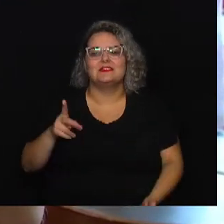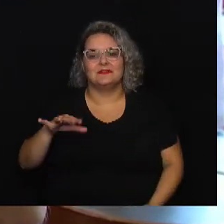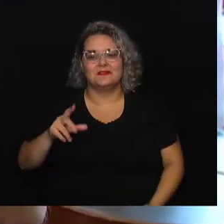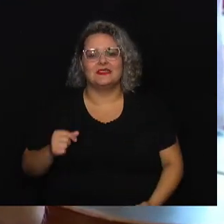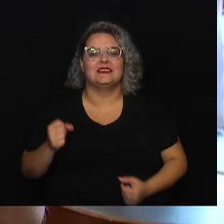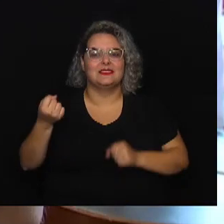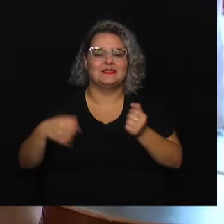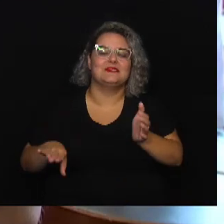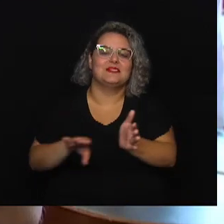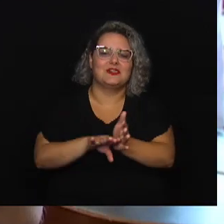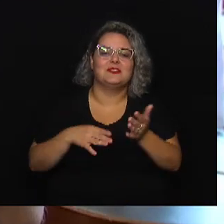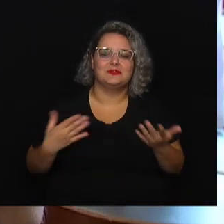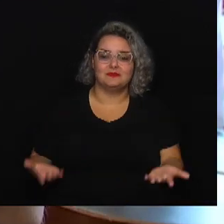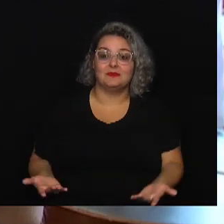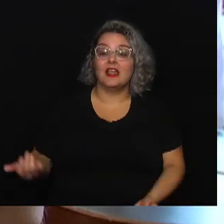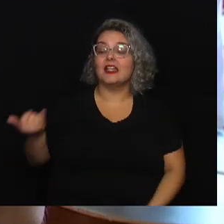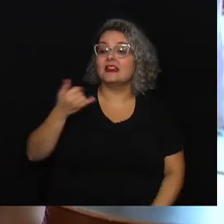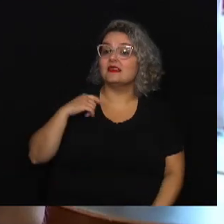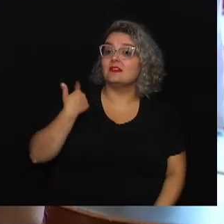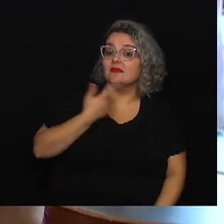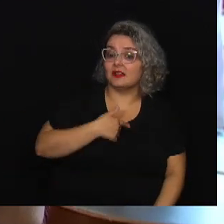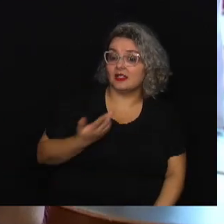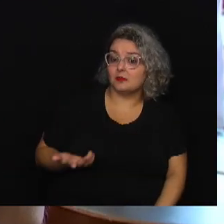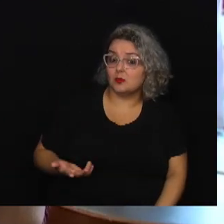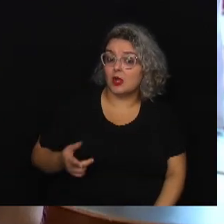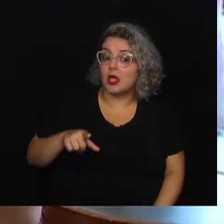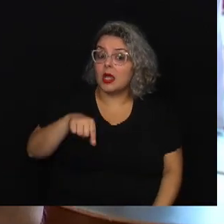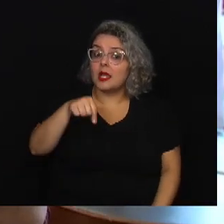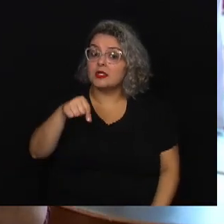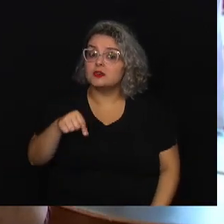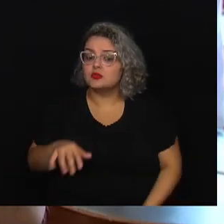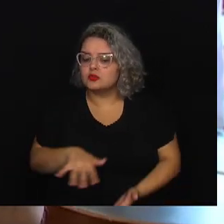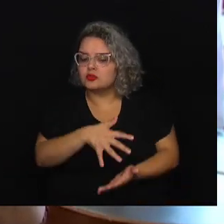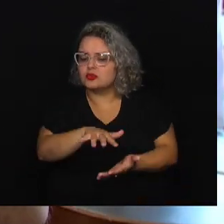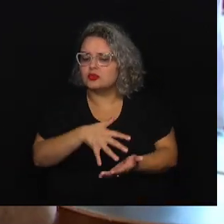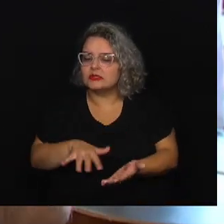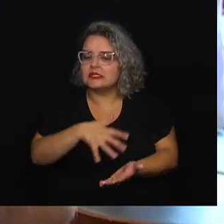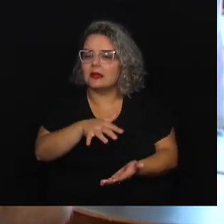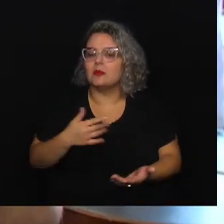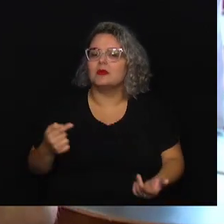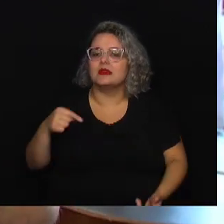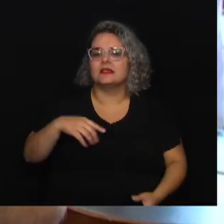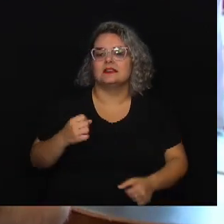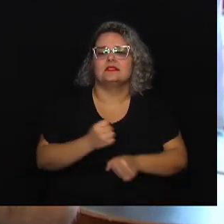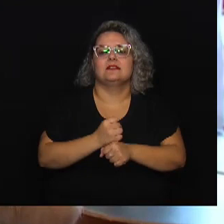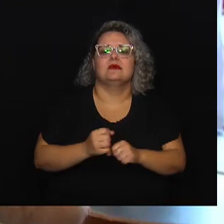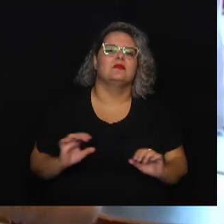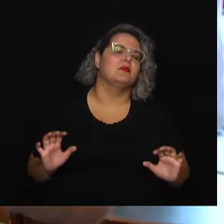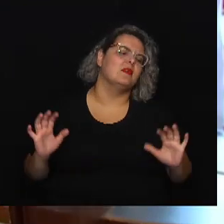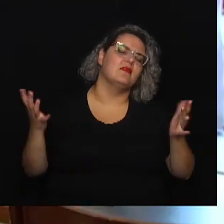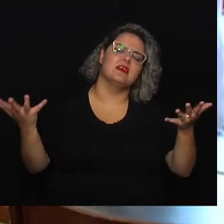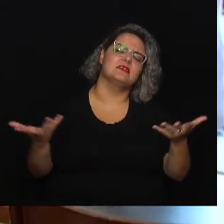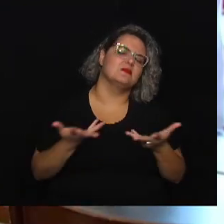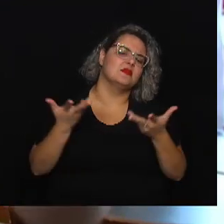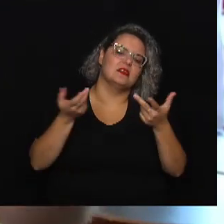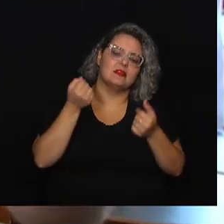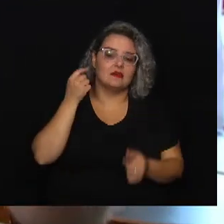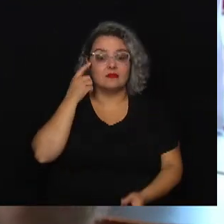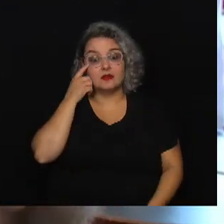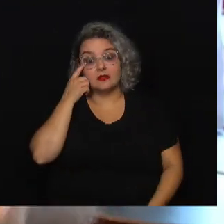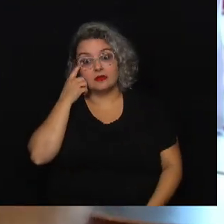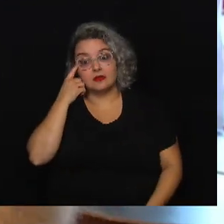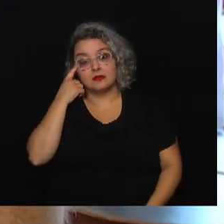chegou. Então conta pra gente a escolha do enredo desse ano. Foi uma festa linda, esse ano com o